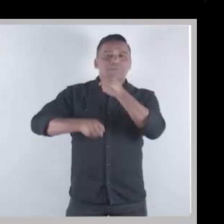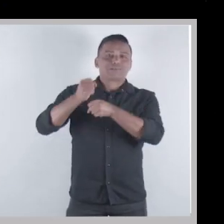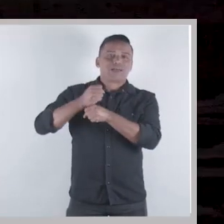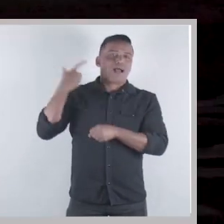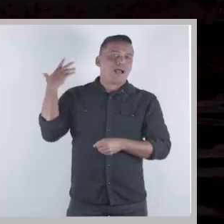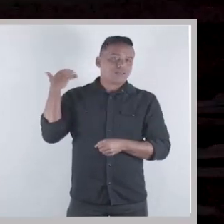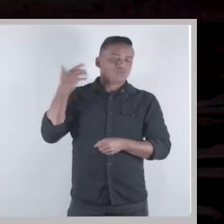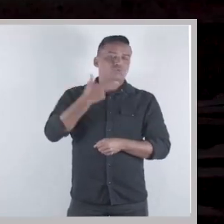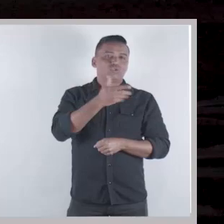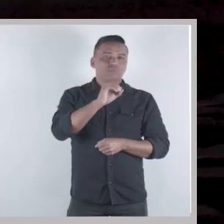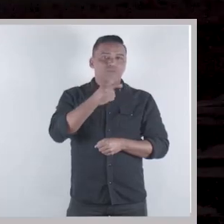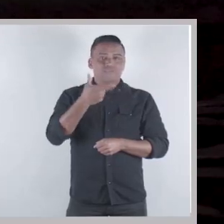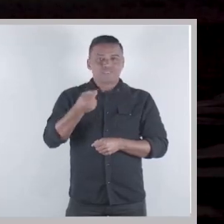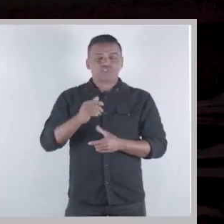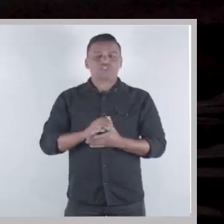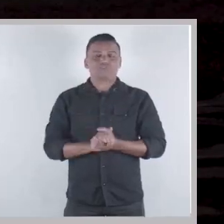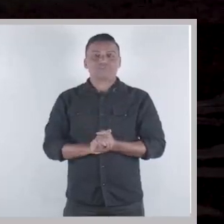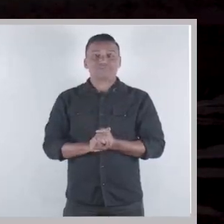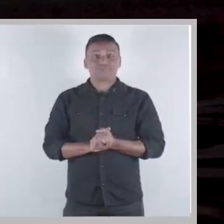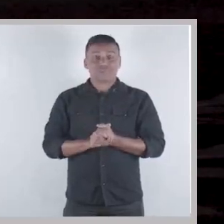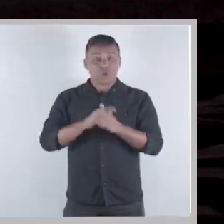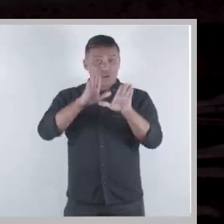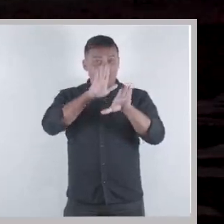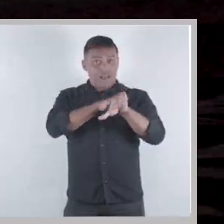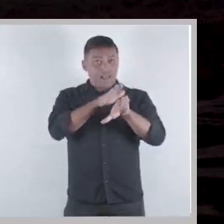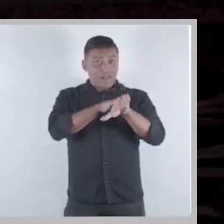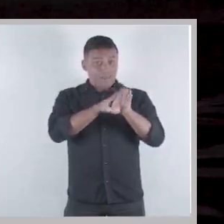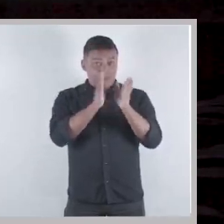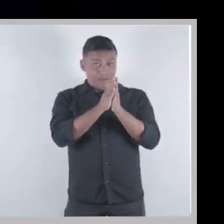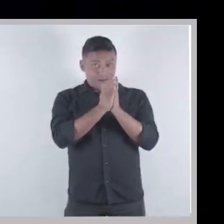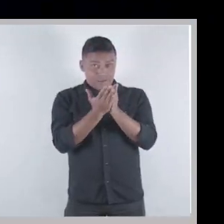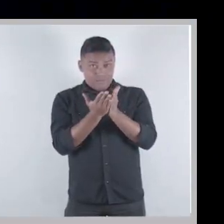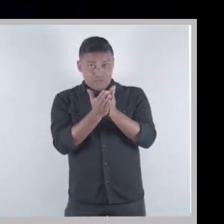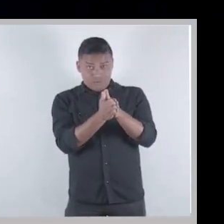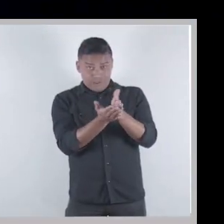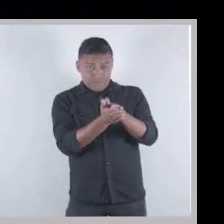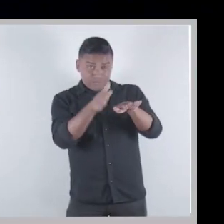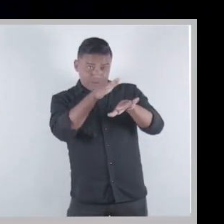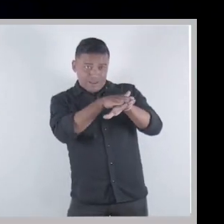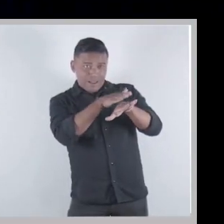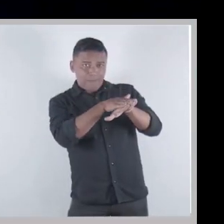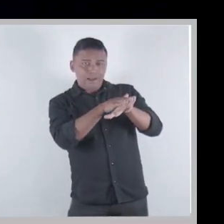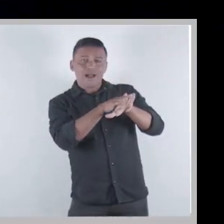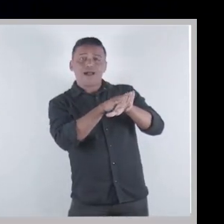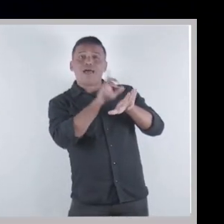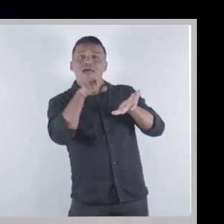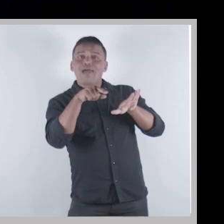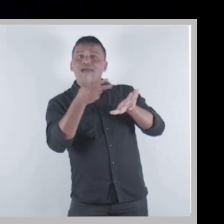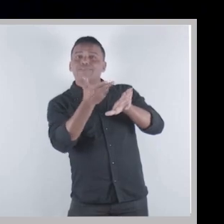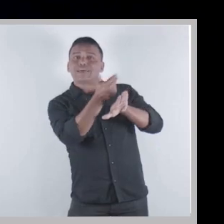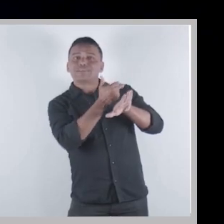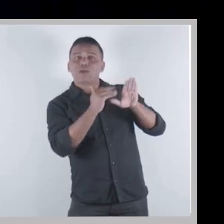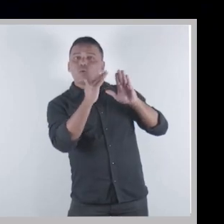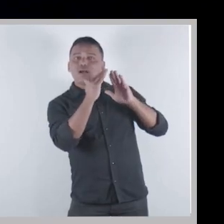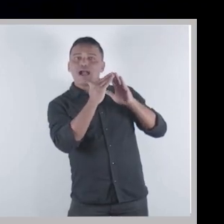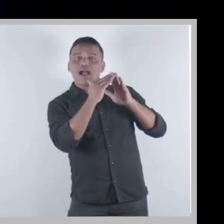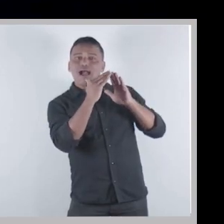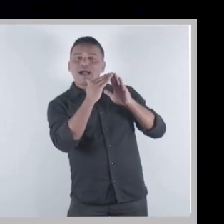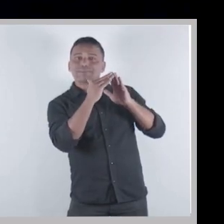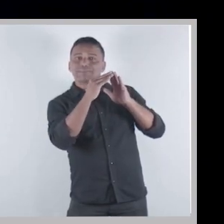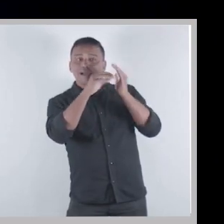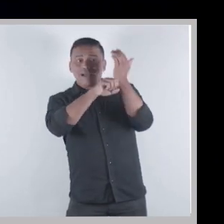2020. A capa do meu livro é uma casa com raízes que saem